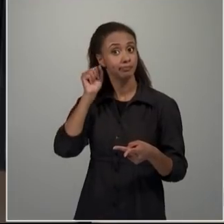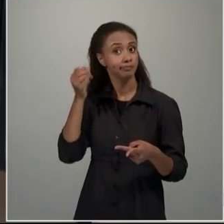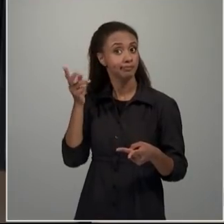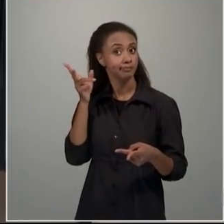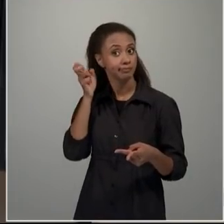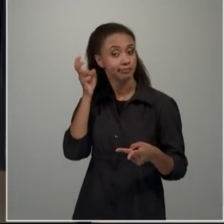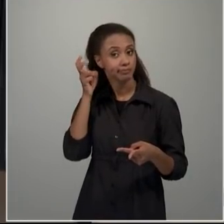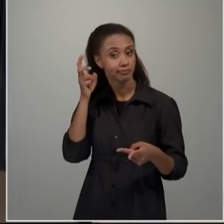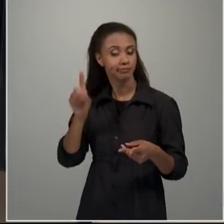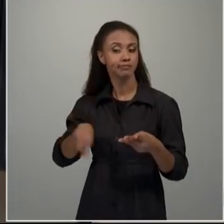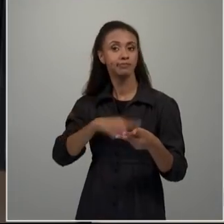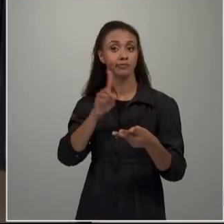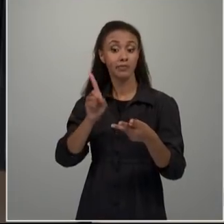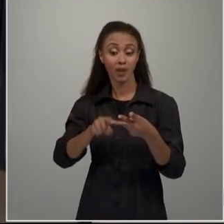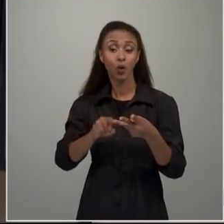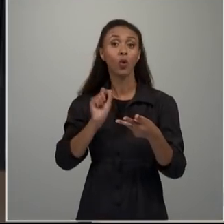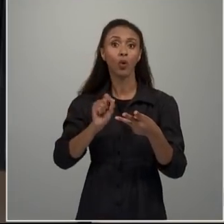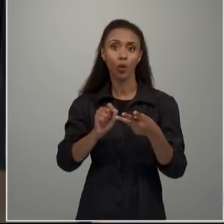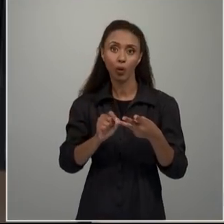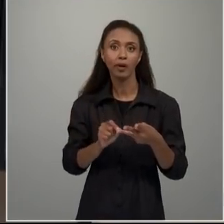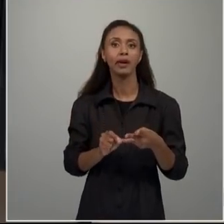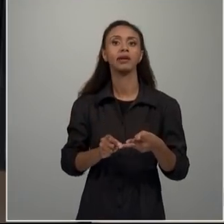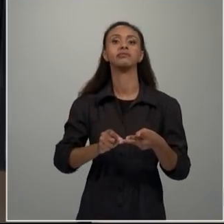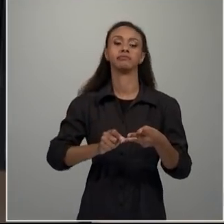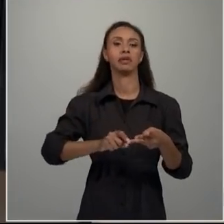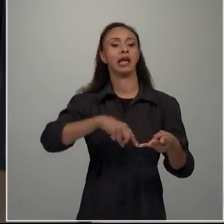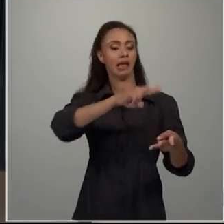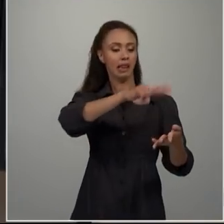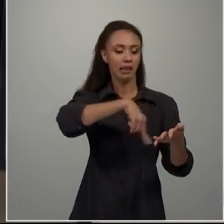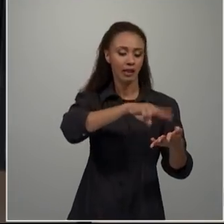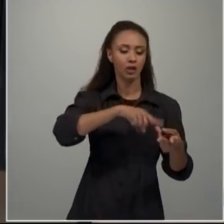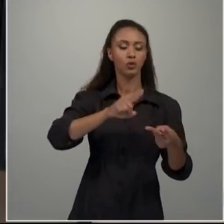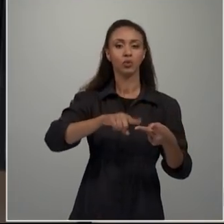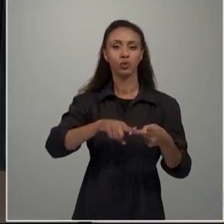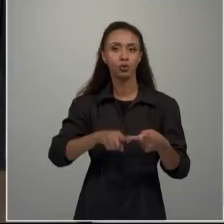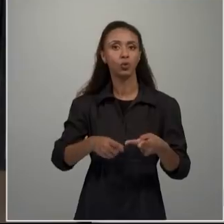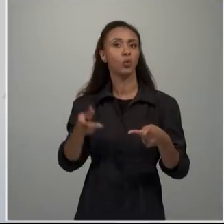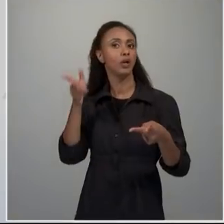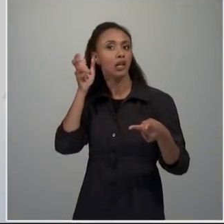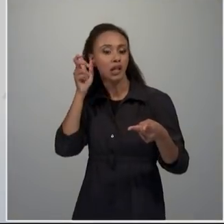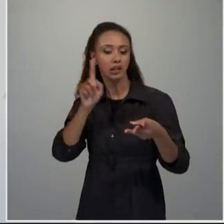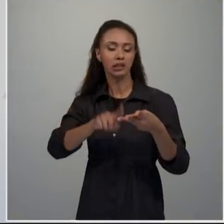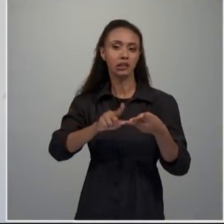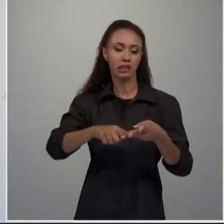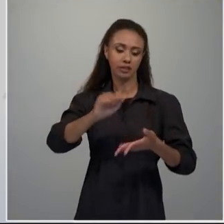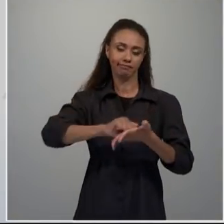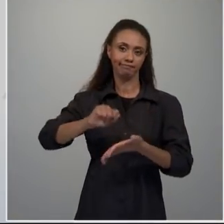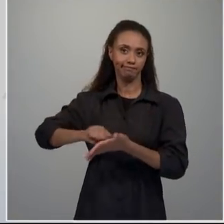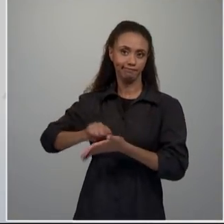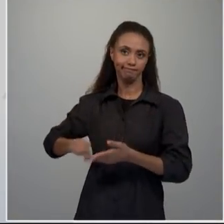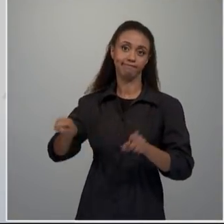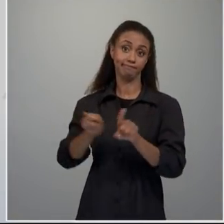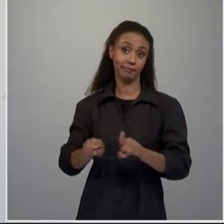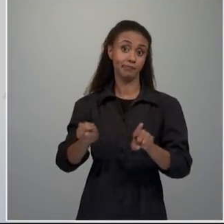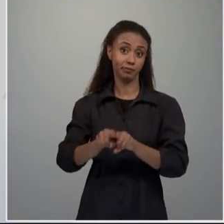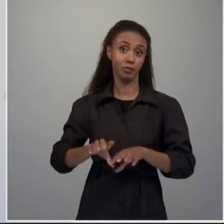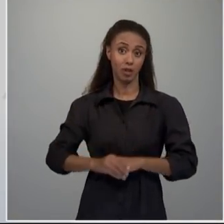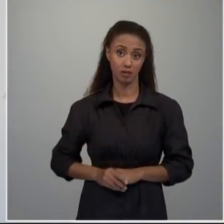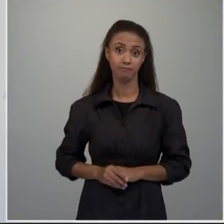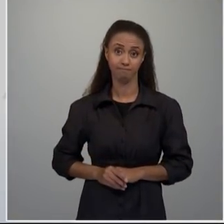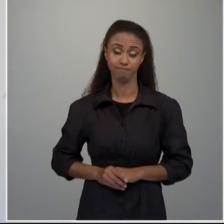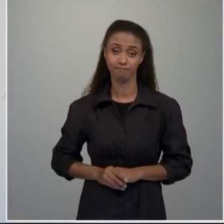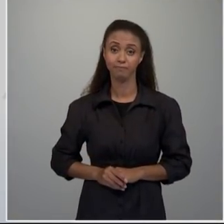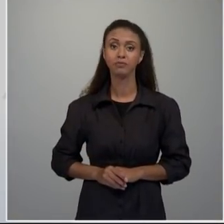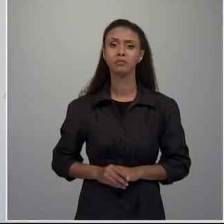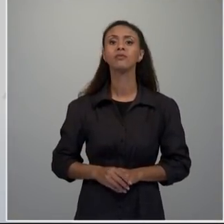inglesa nem se pequim um pouco de vai ter porque a gente decidiu começar convite porque na verdade não só no online mas como uma grande